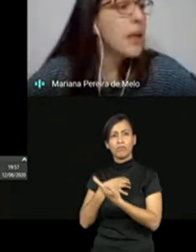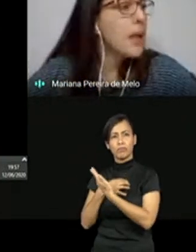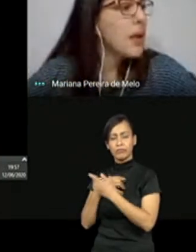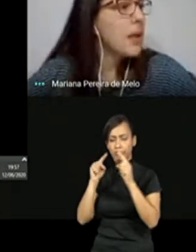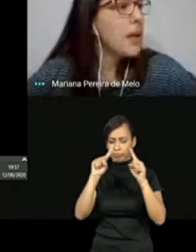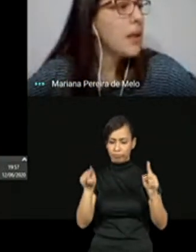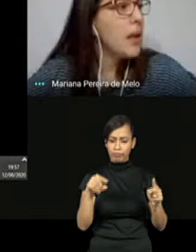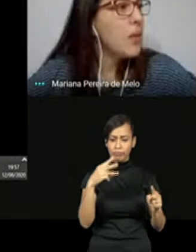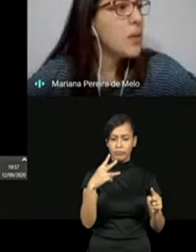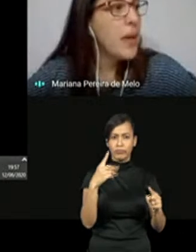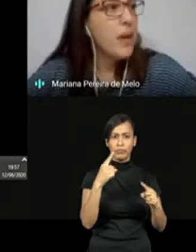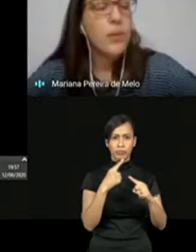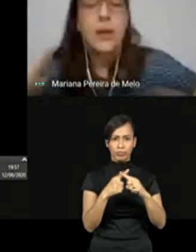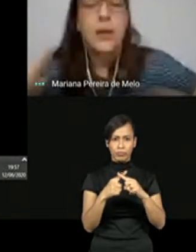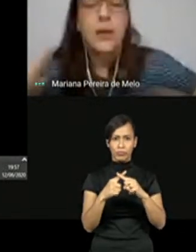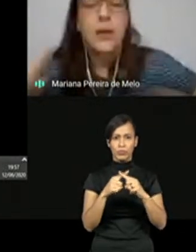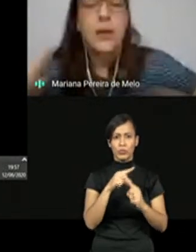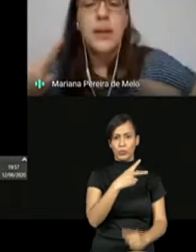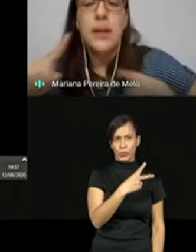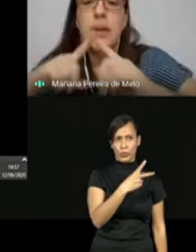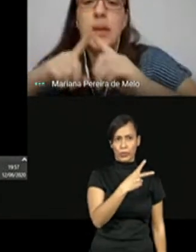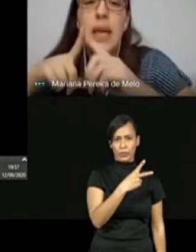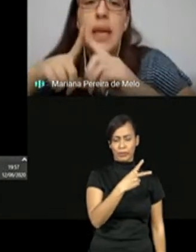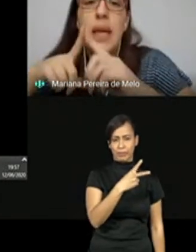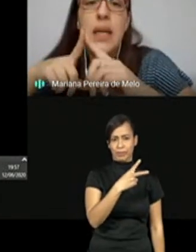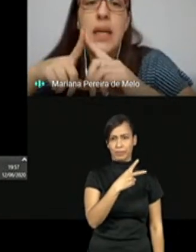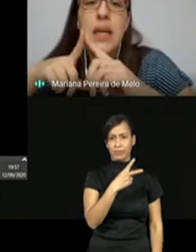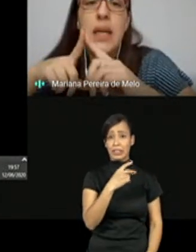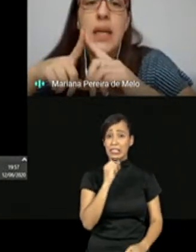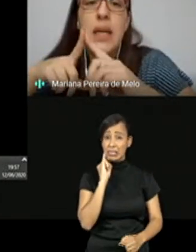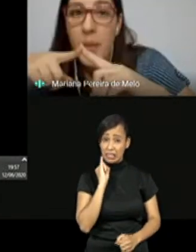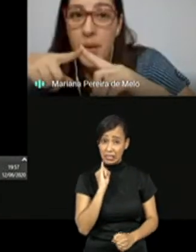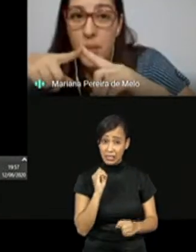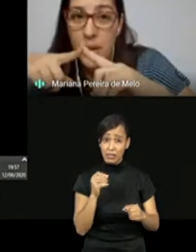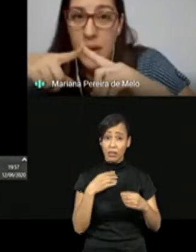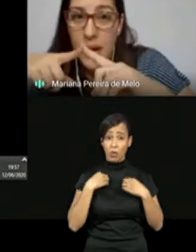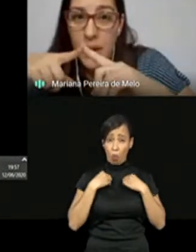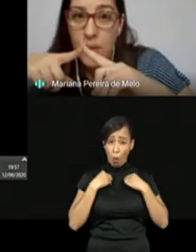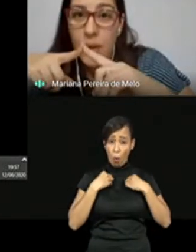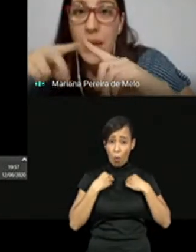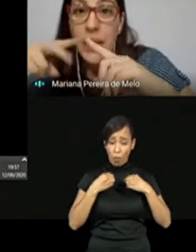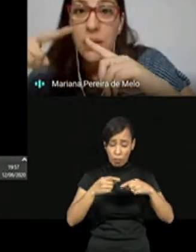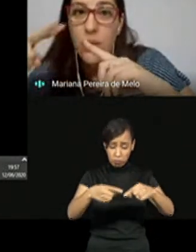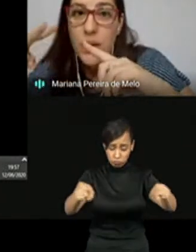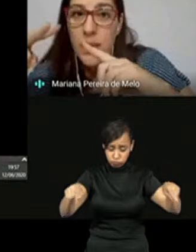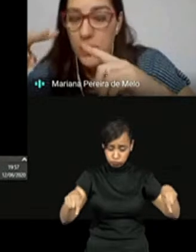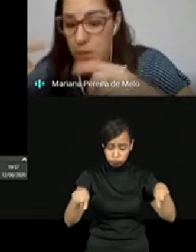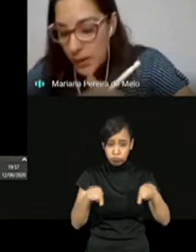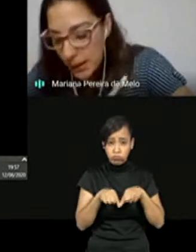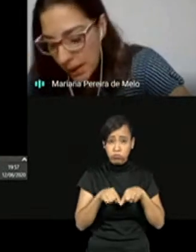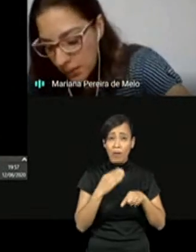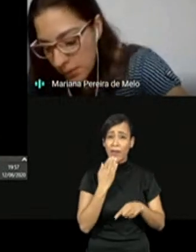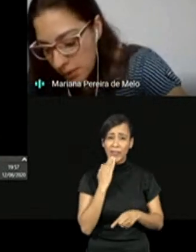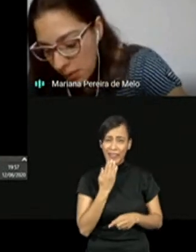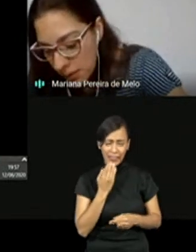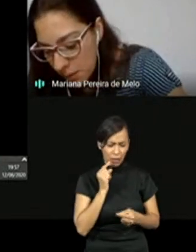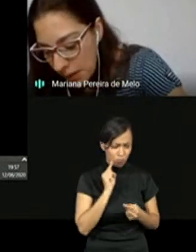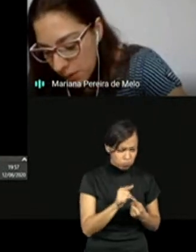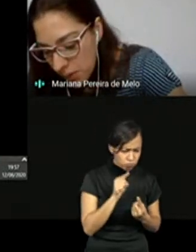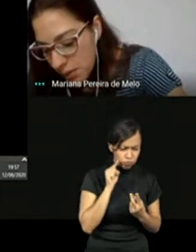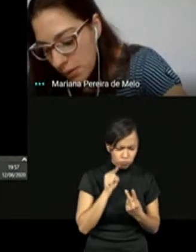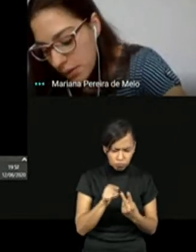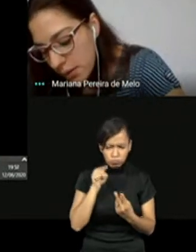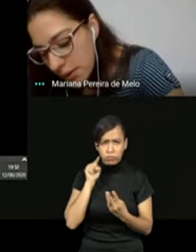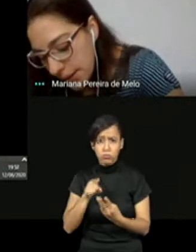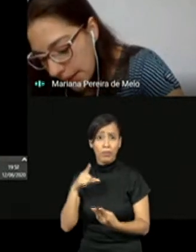se eu espero 3 defeitos em 1 metro quadrado, em 2 metros quadrados, eu